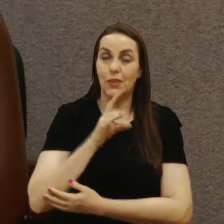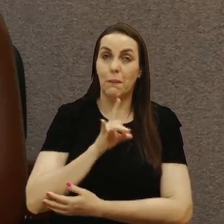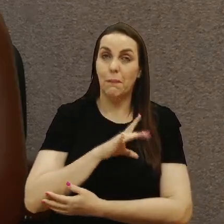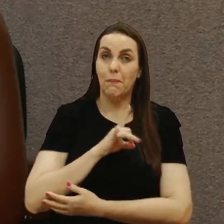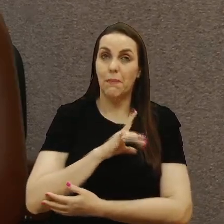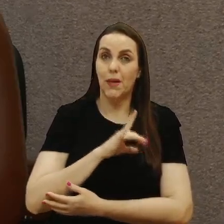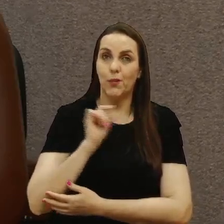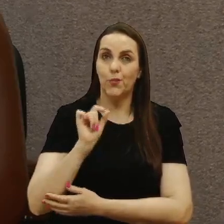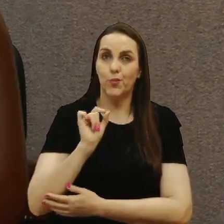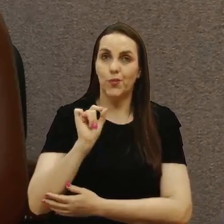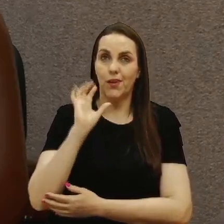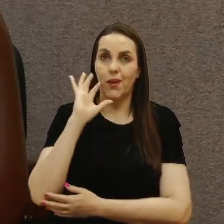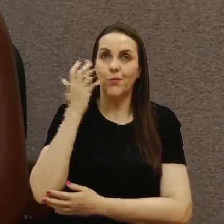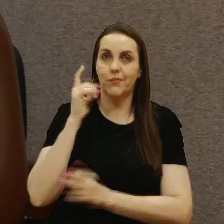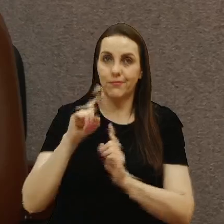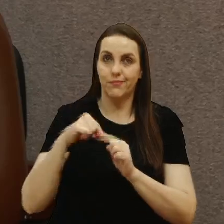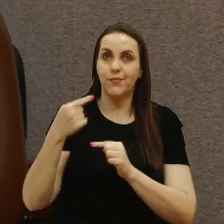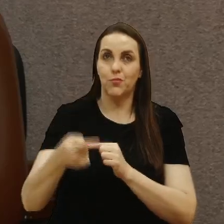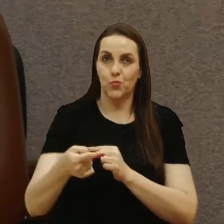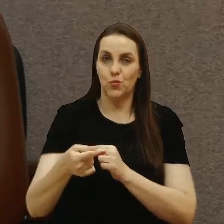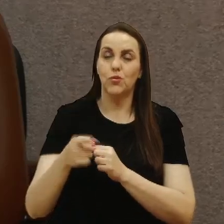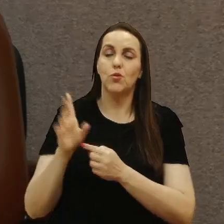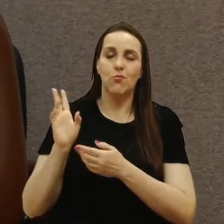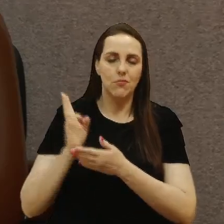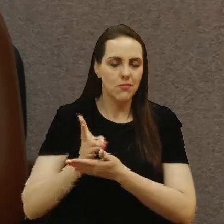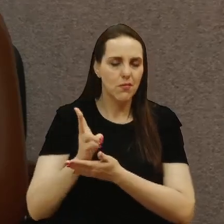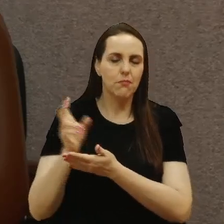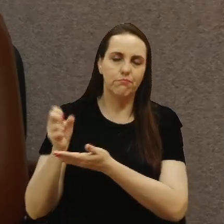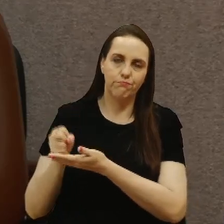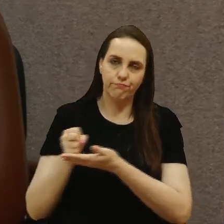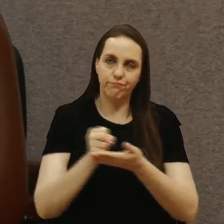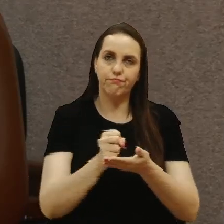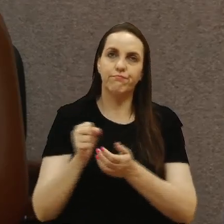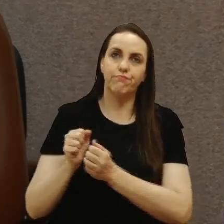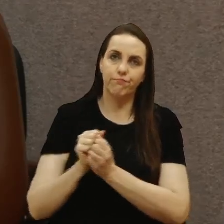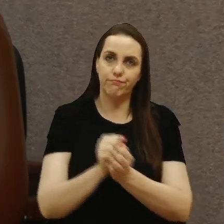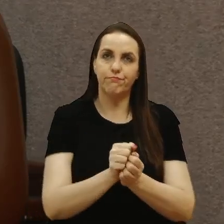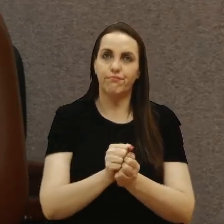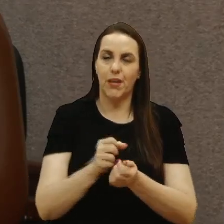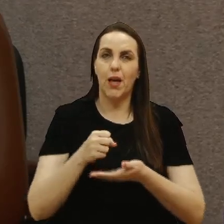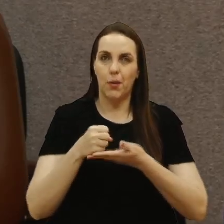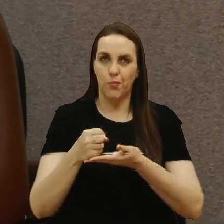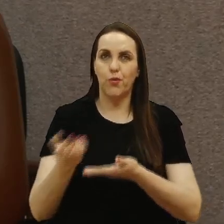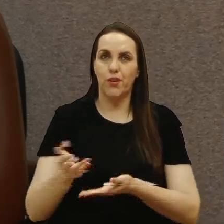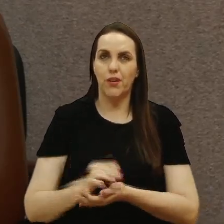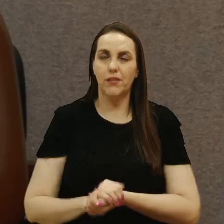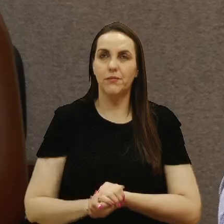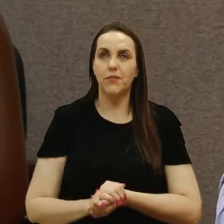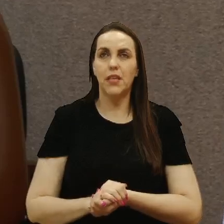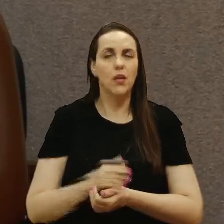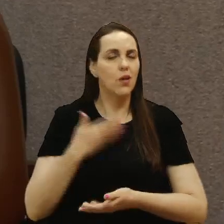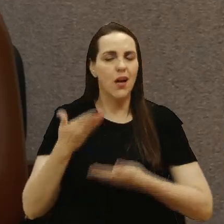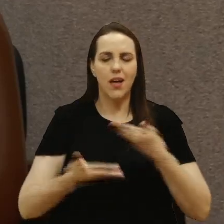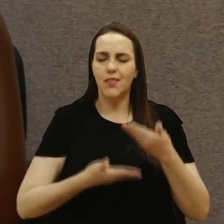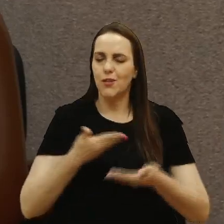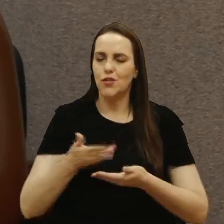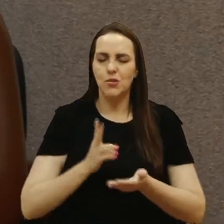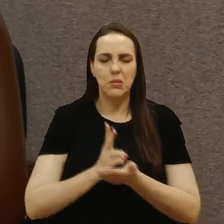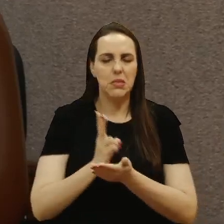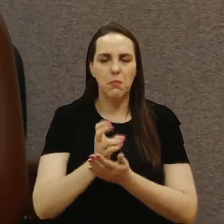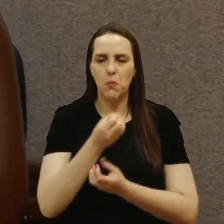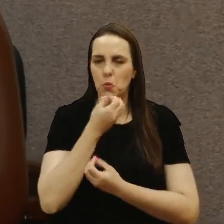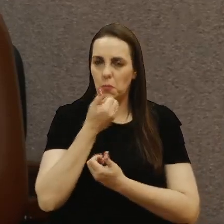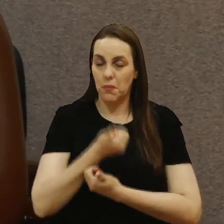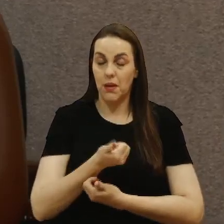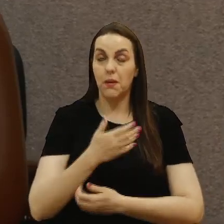depois. Muitas vezes eu levei lá e fui muito bem atendido. E dizer para vocês que, minha opinião, vereador